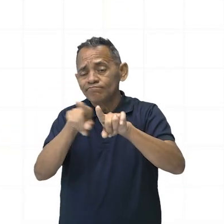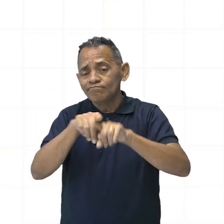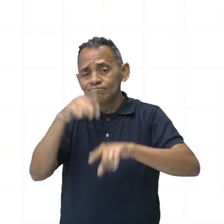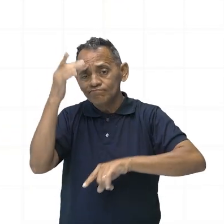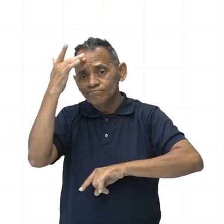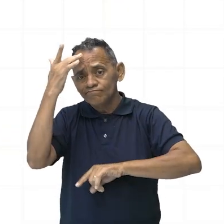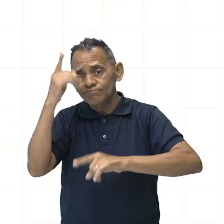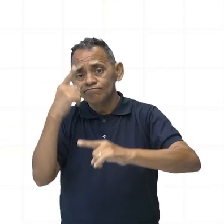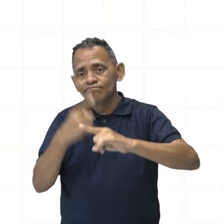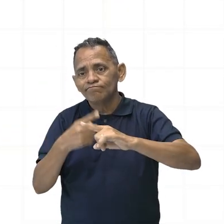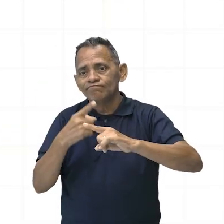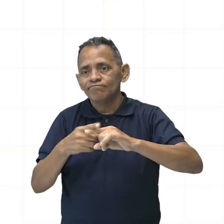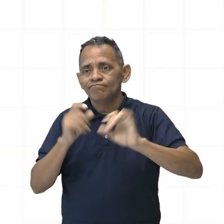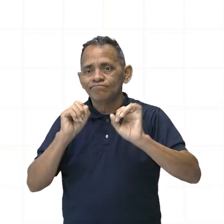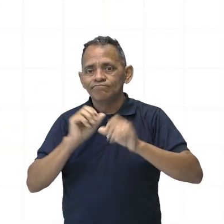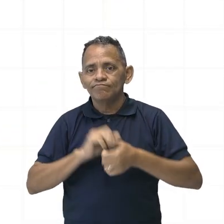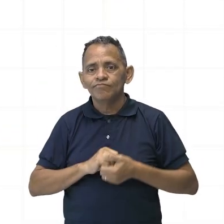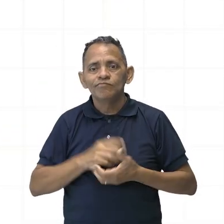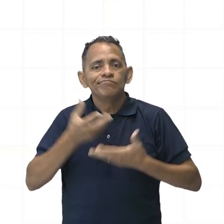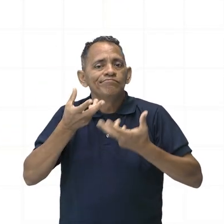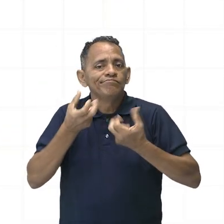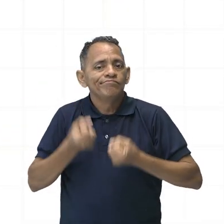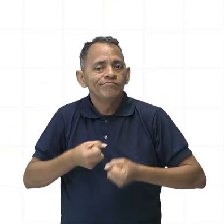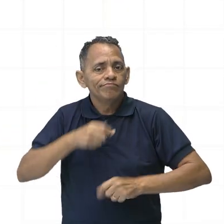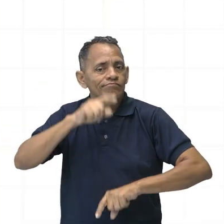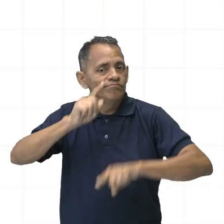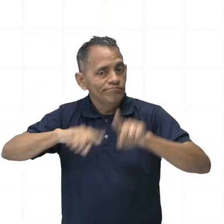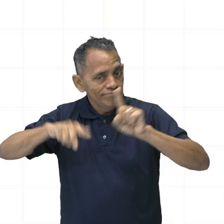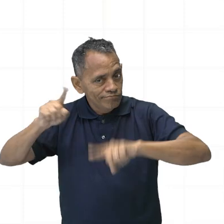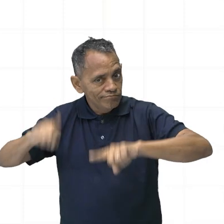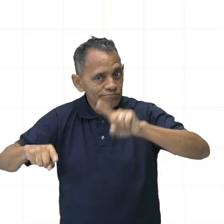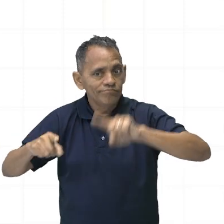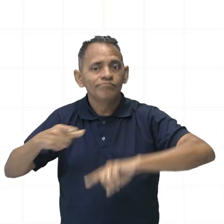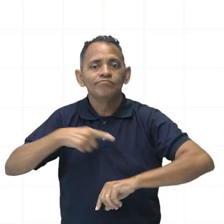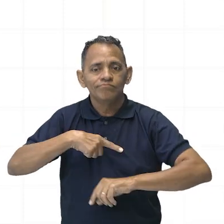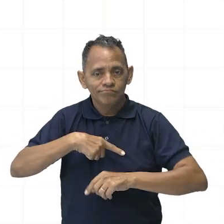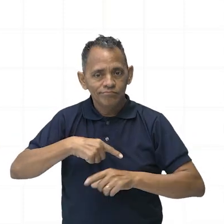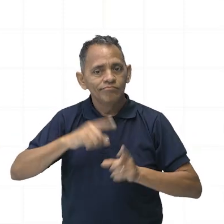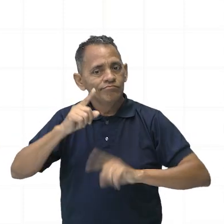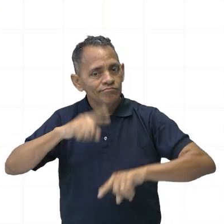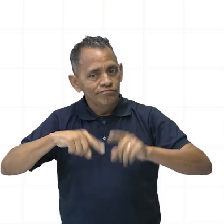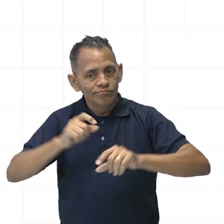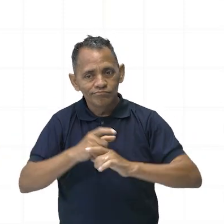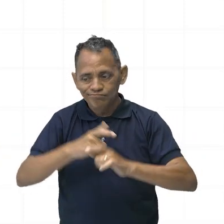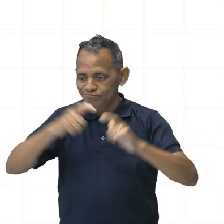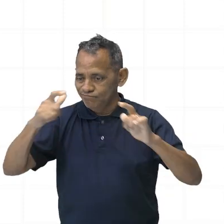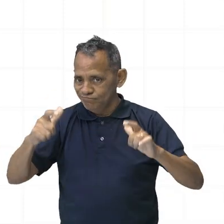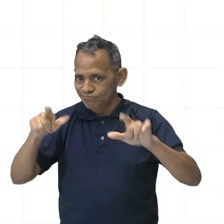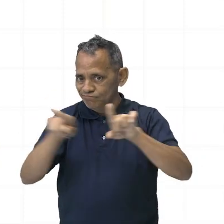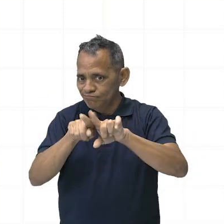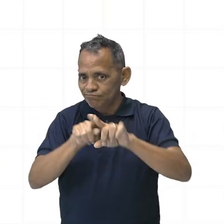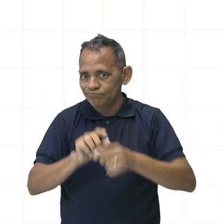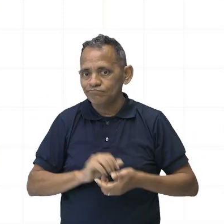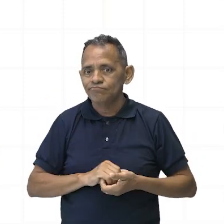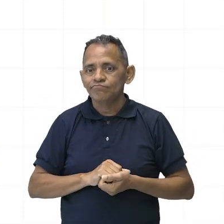porque, imagina, o peso ele varia muito, há uma variação entre os dados. Por